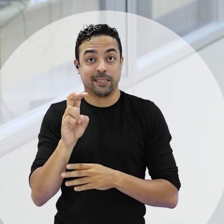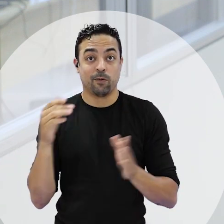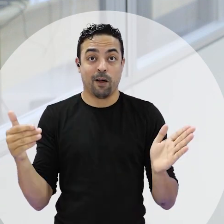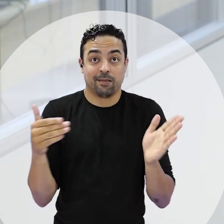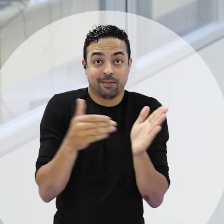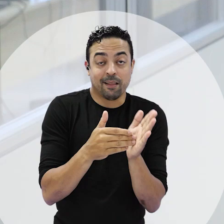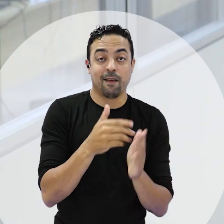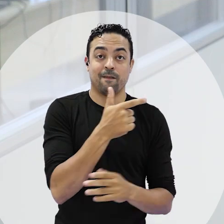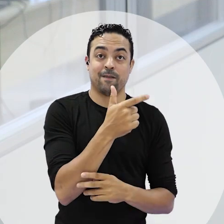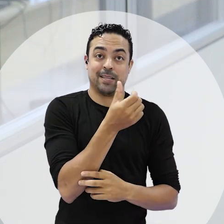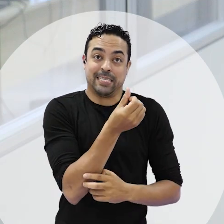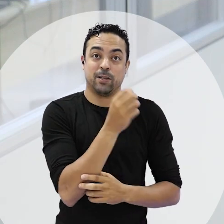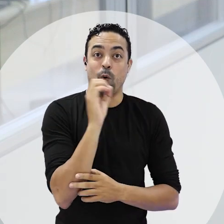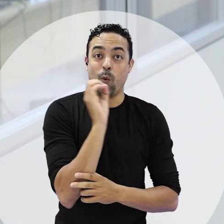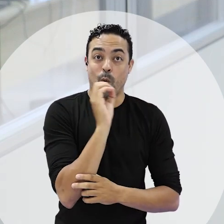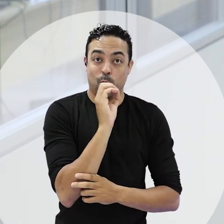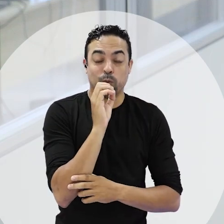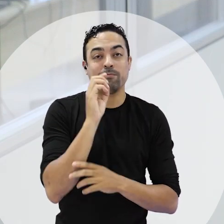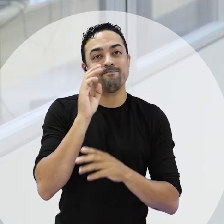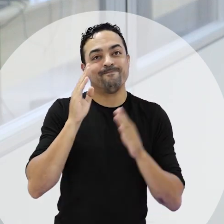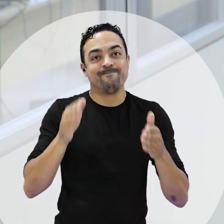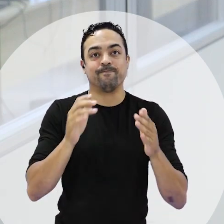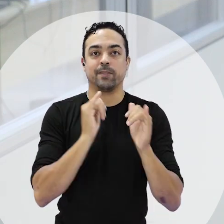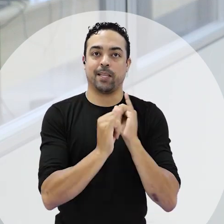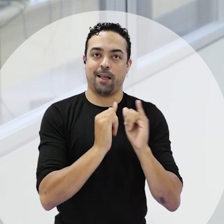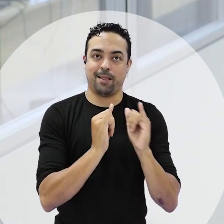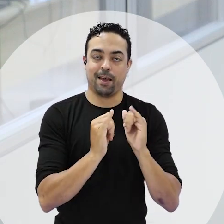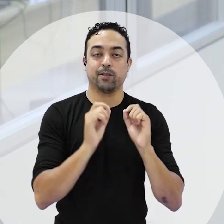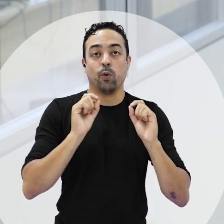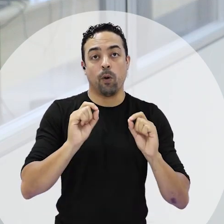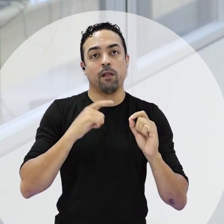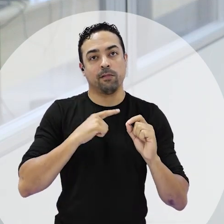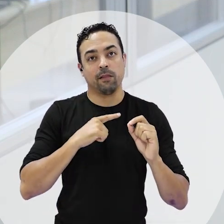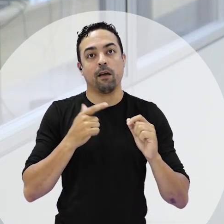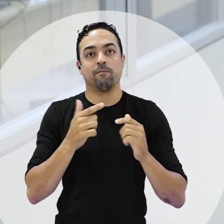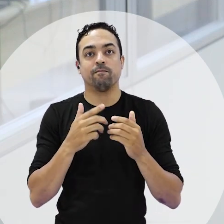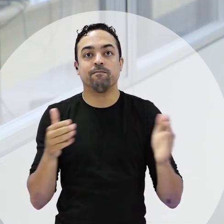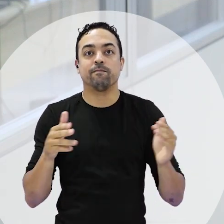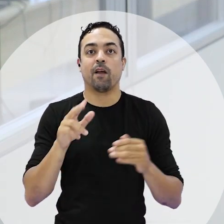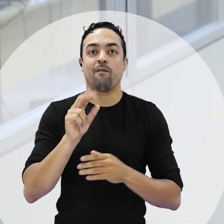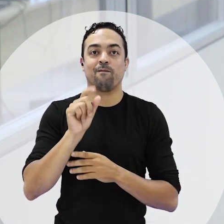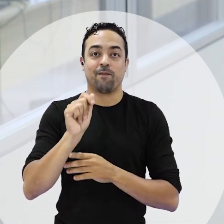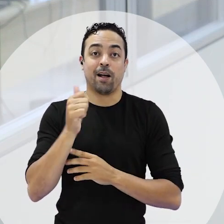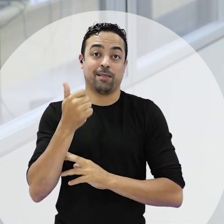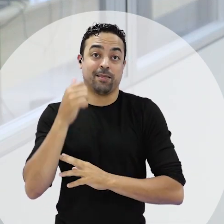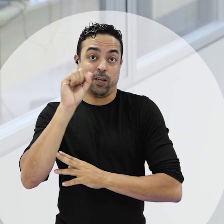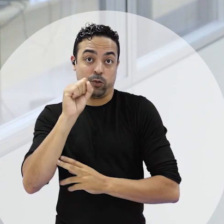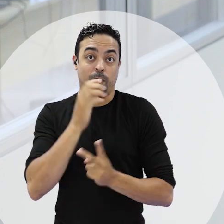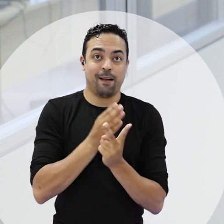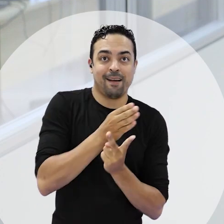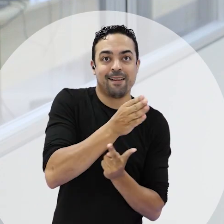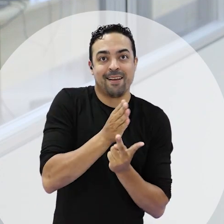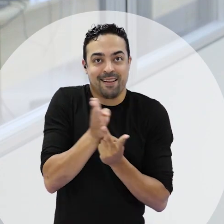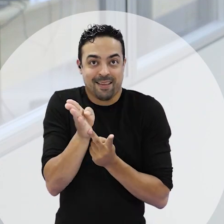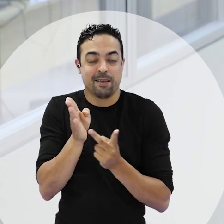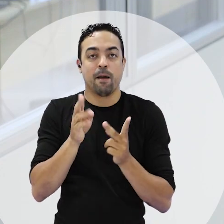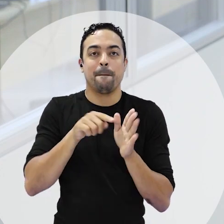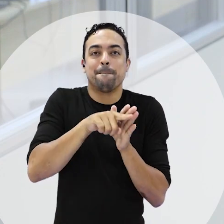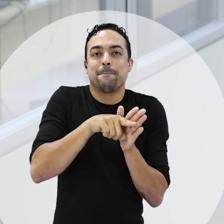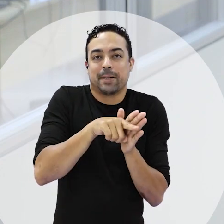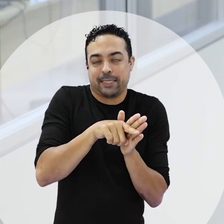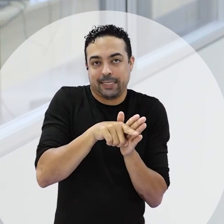abertas de 5 a 26 de outubro exclusivamente pela internet Ao todo são ofertadas 18 vagas em duas linhas de pesquisa